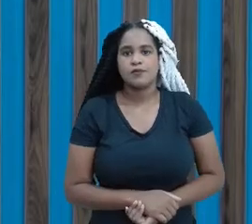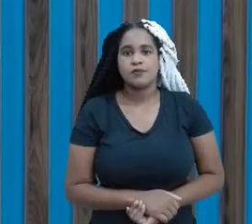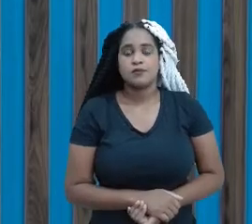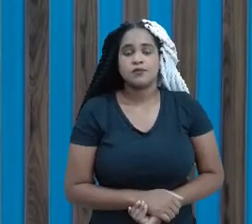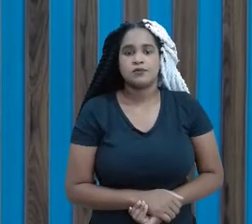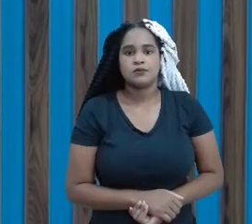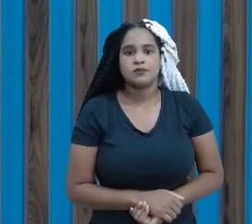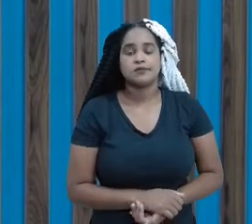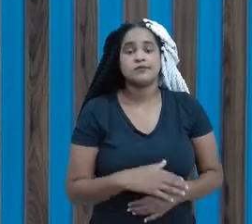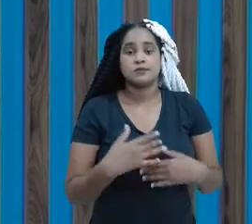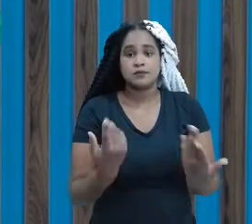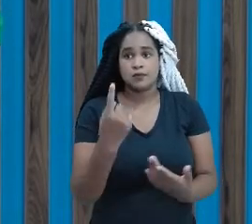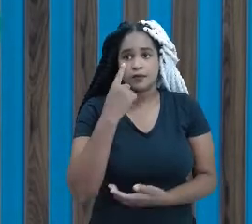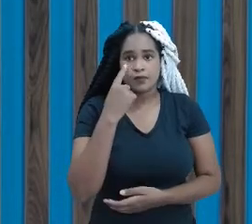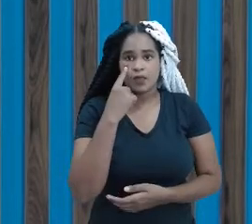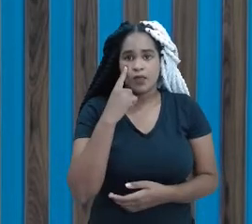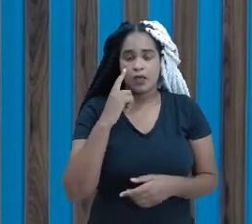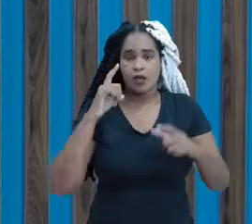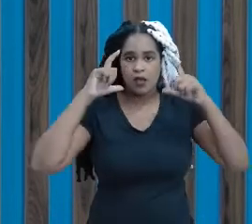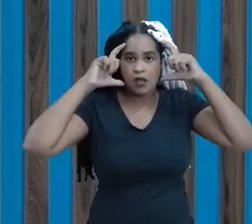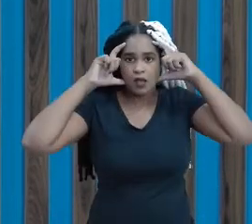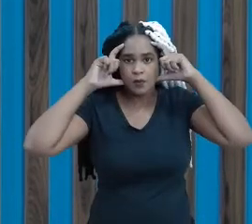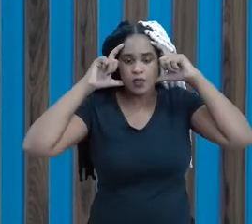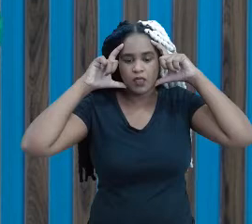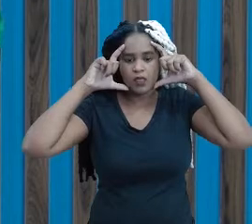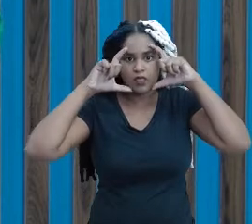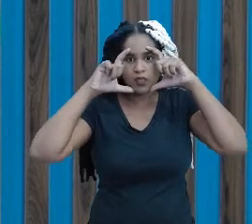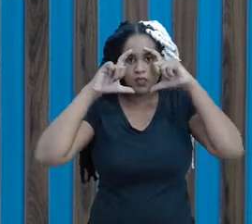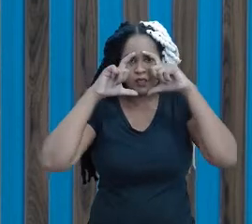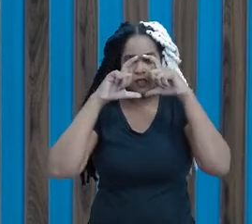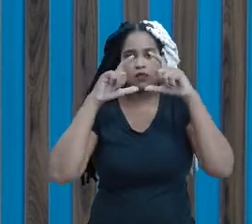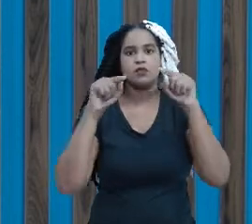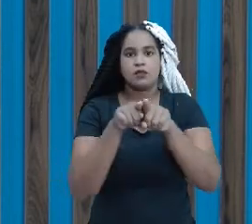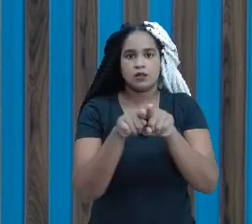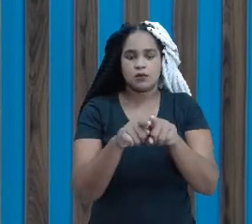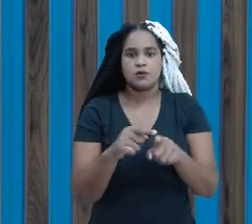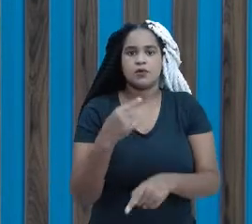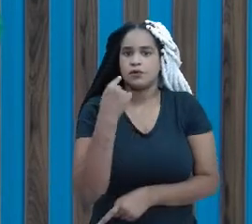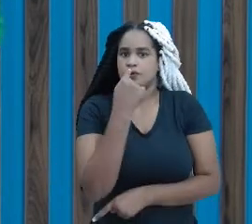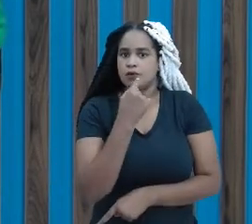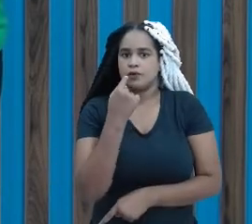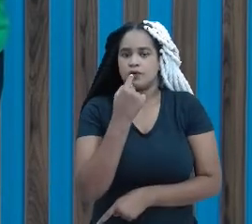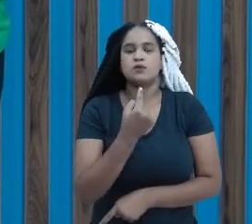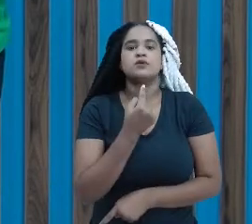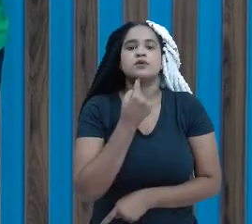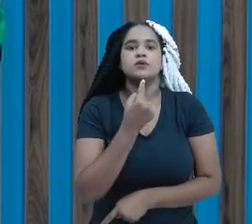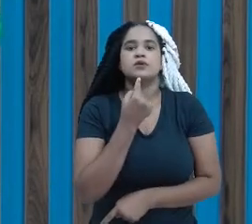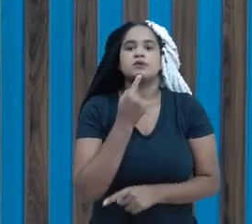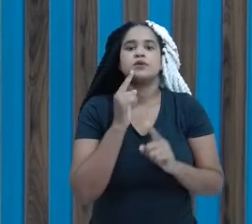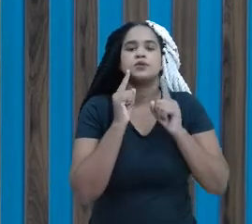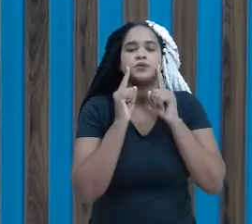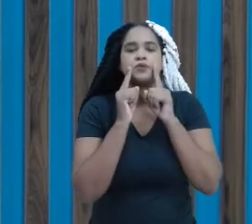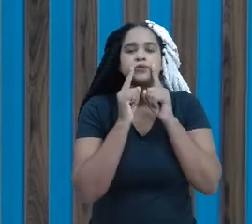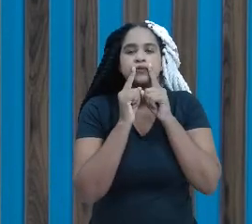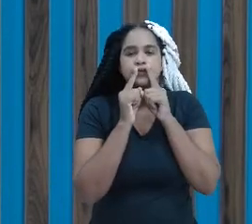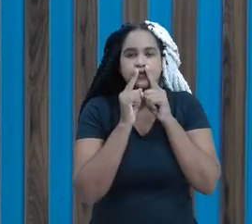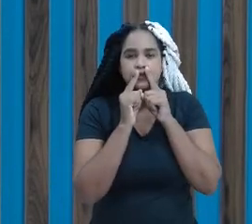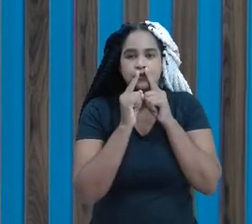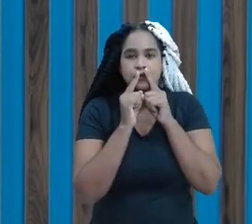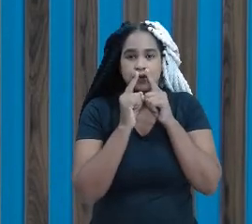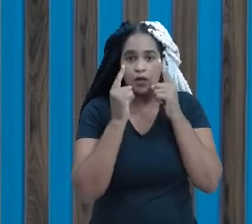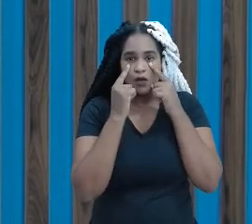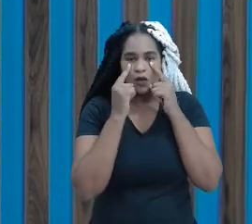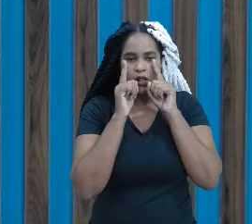cabeça pequena e estreita são características desses indivíduos, boca e queixo também pequenos, né? Os olhos